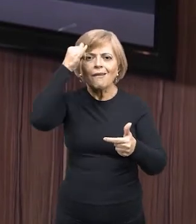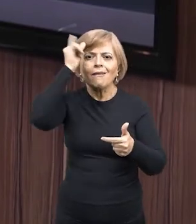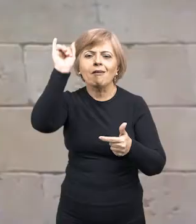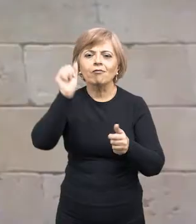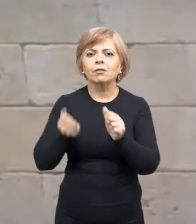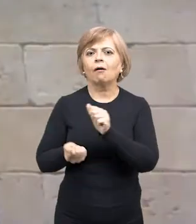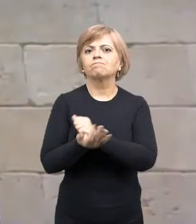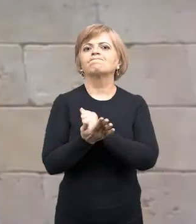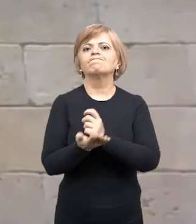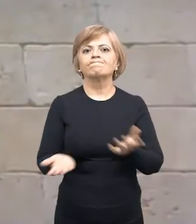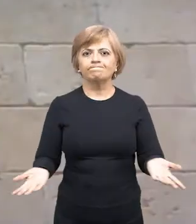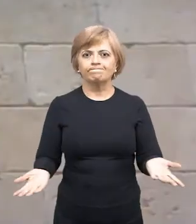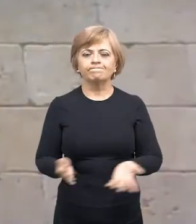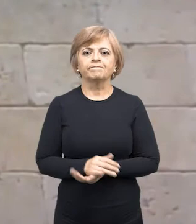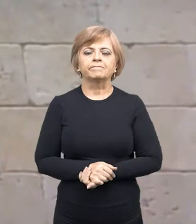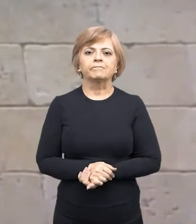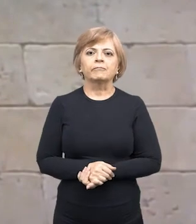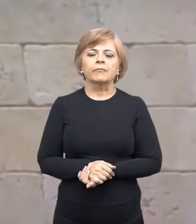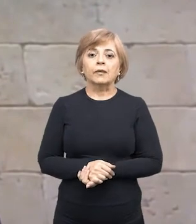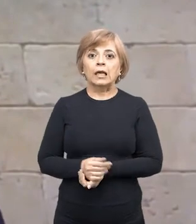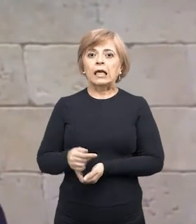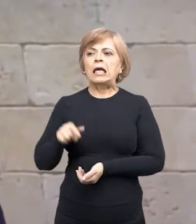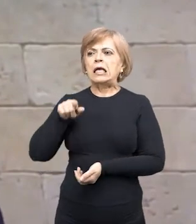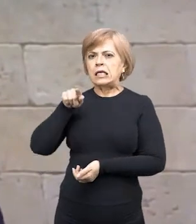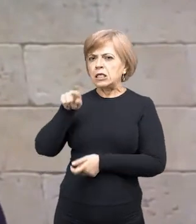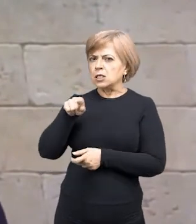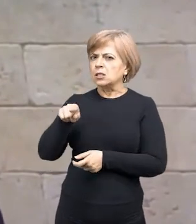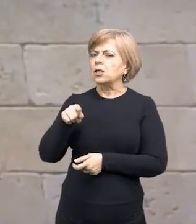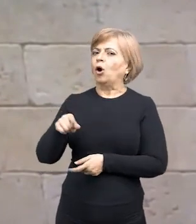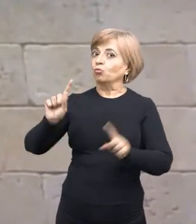fraudes? Esse foi um grande desafio da